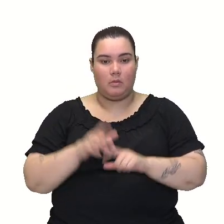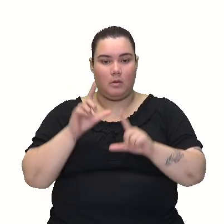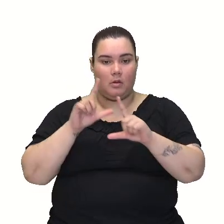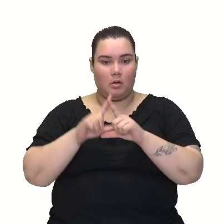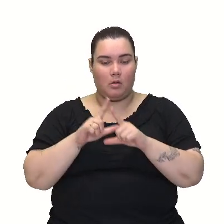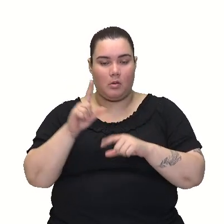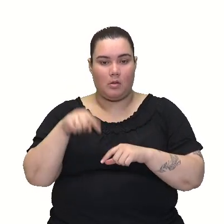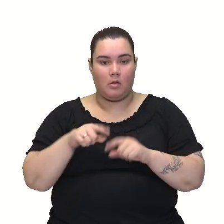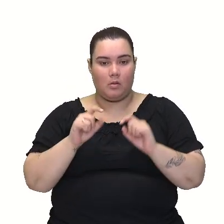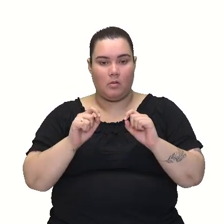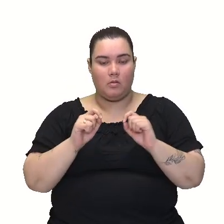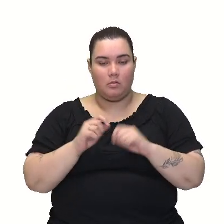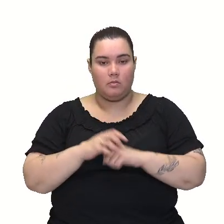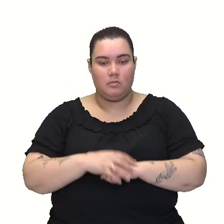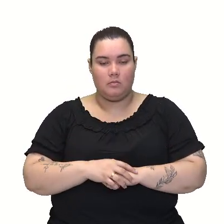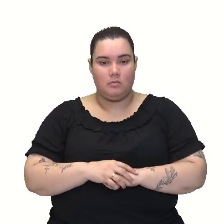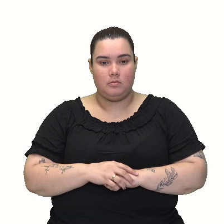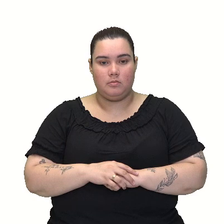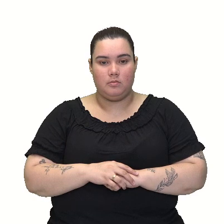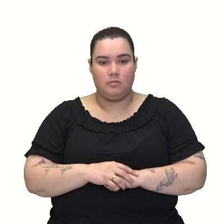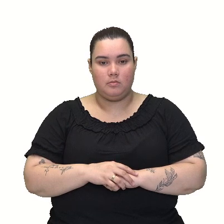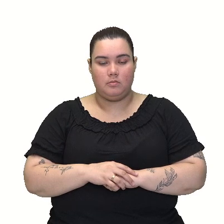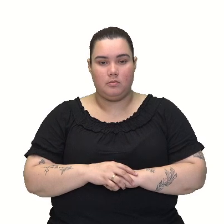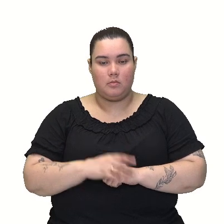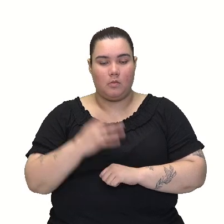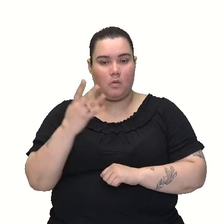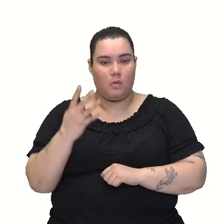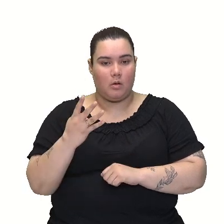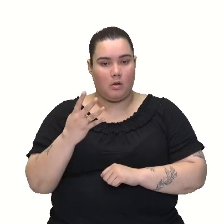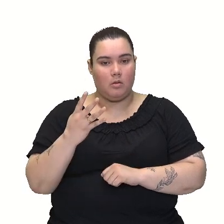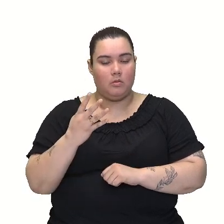é igual, olha só, 4